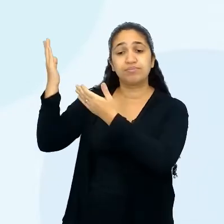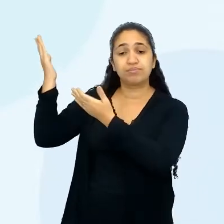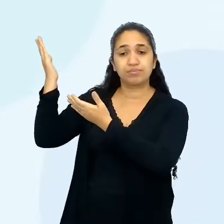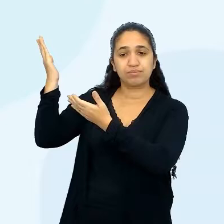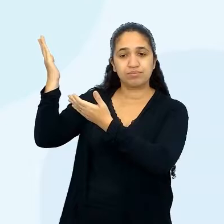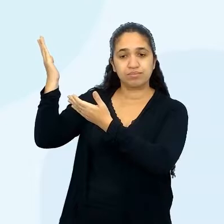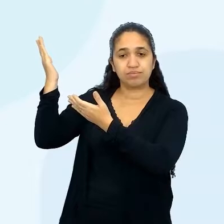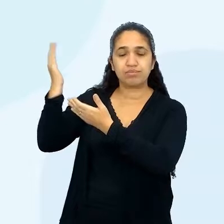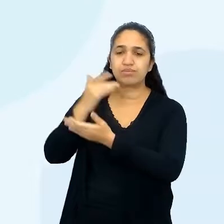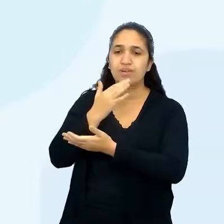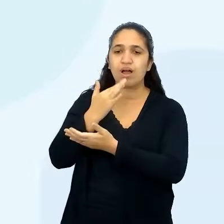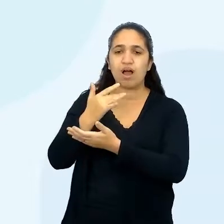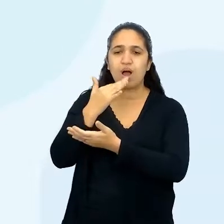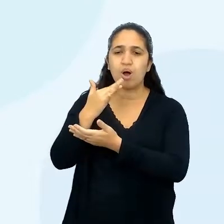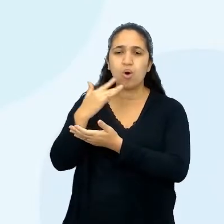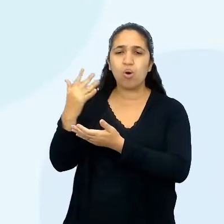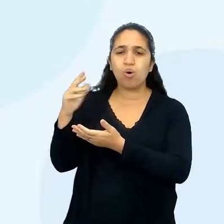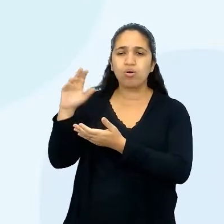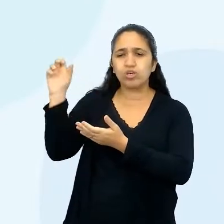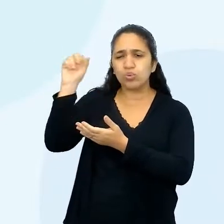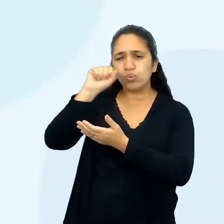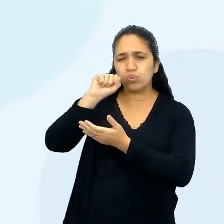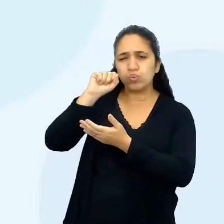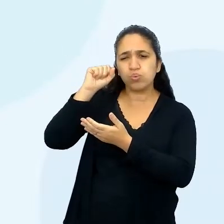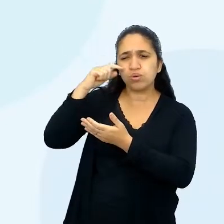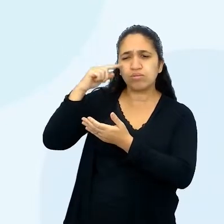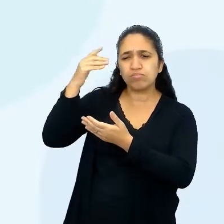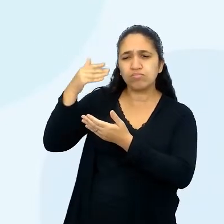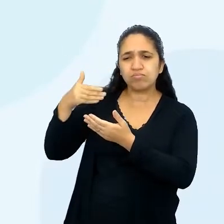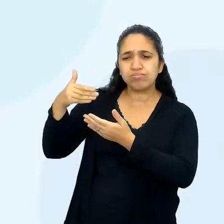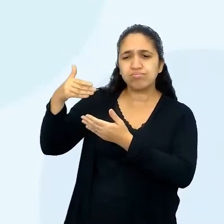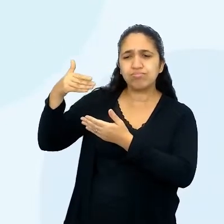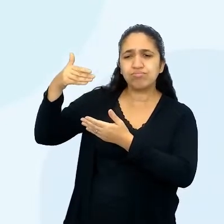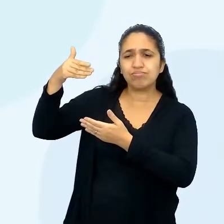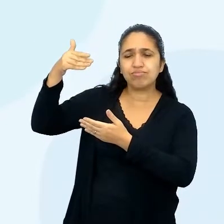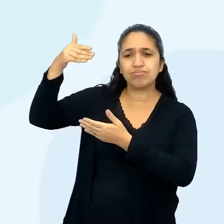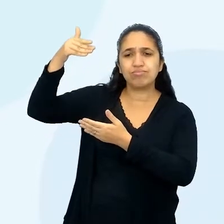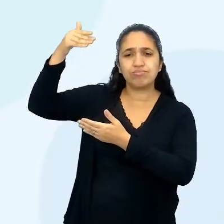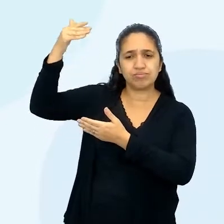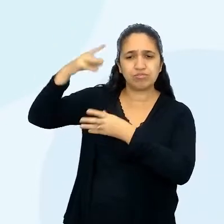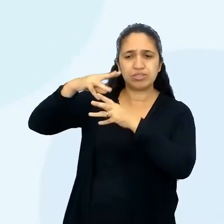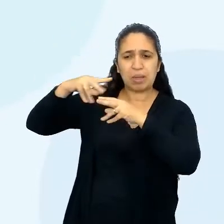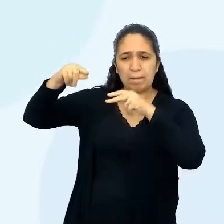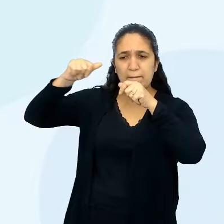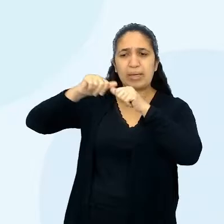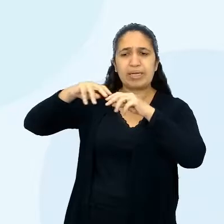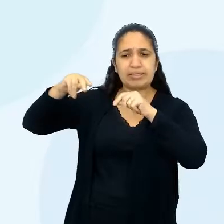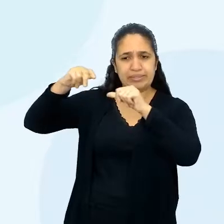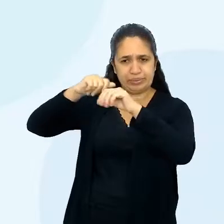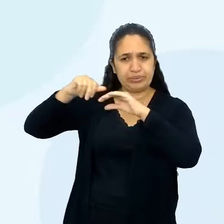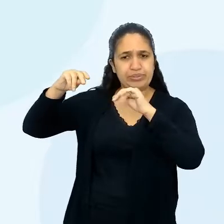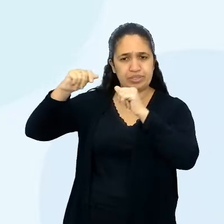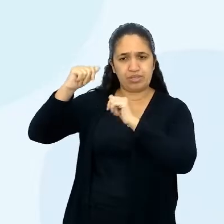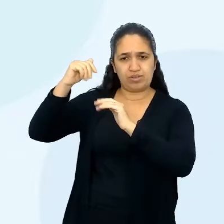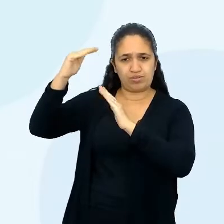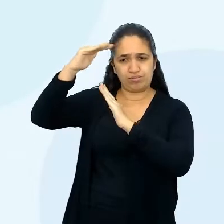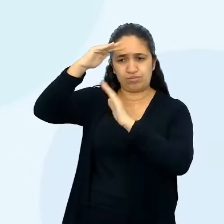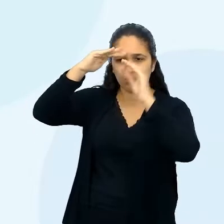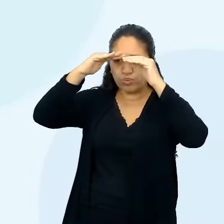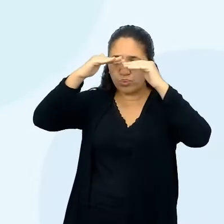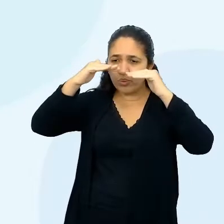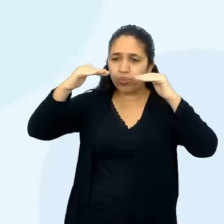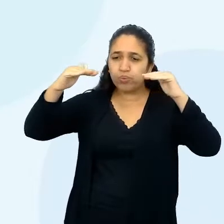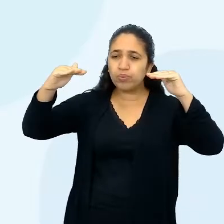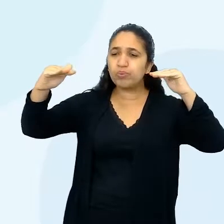as colorações, né, mais escuras, né, aí proveniente aí de muito material orgânico, né, principalmente aí no início do horizonte